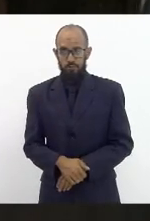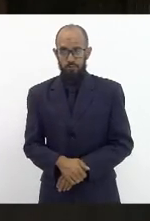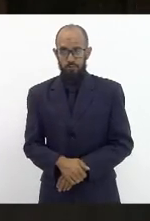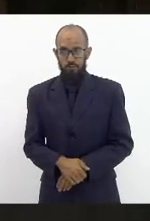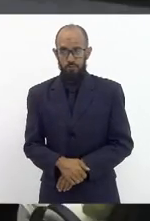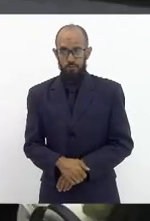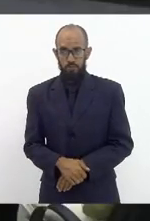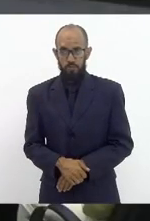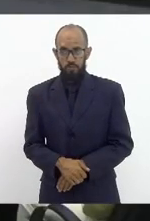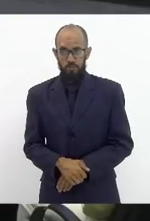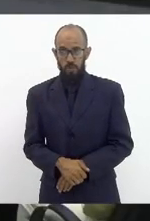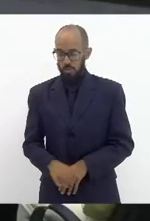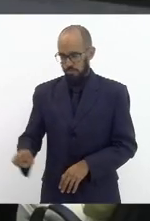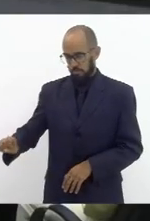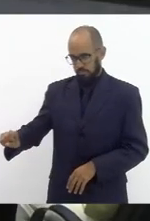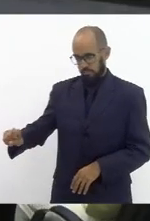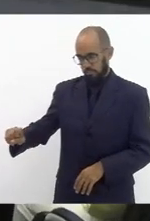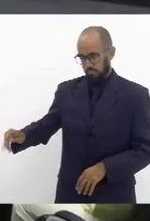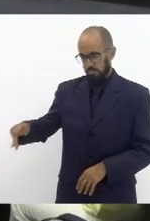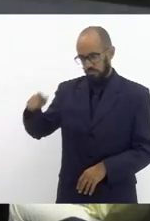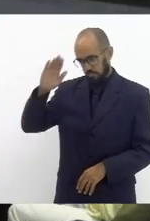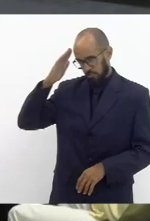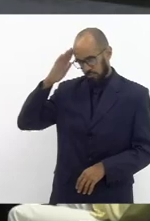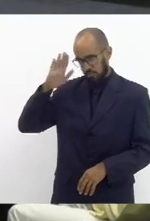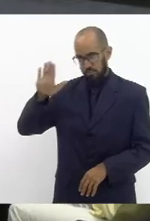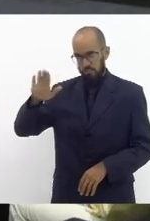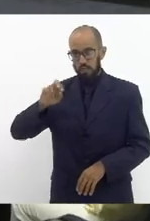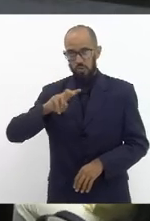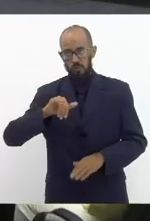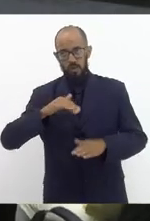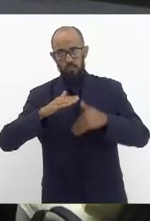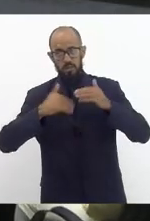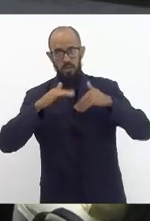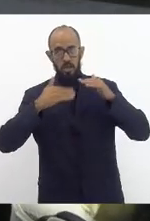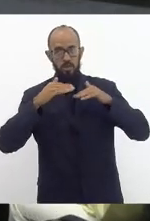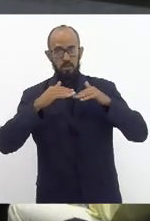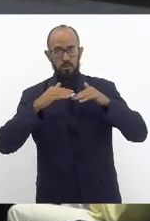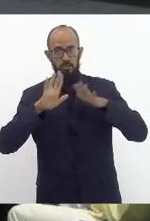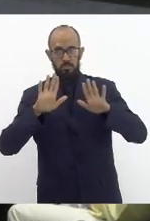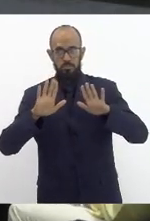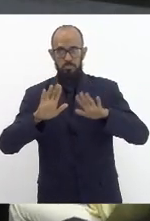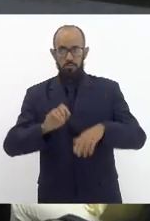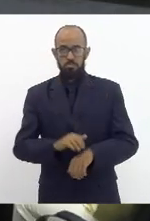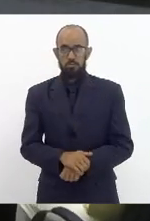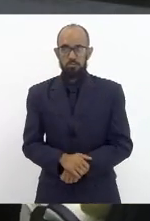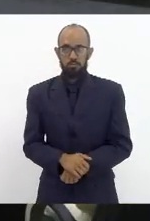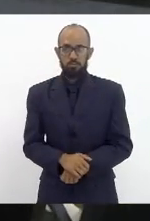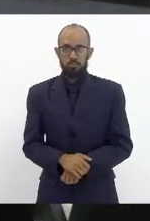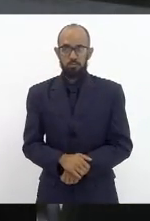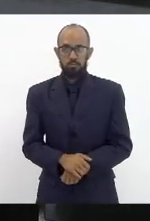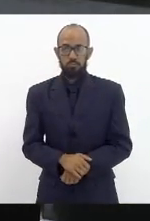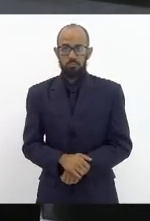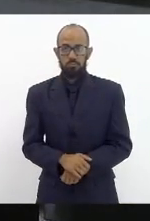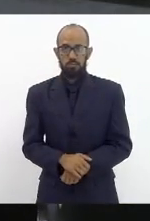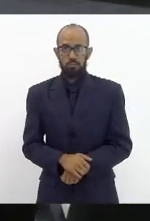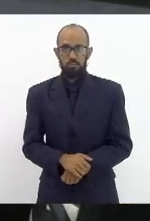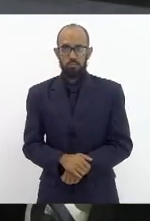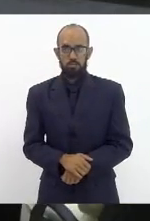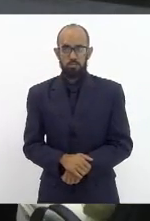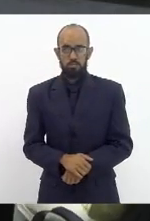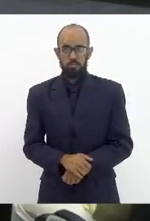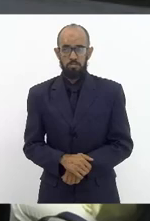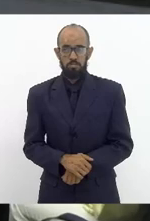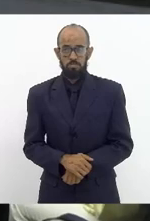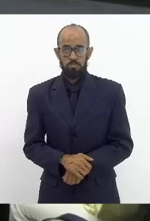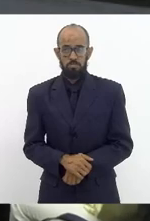Ah, sim, mas sim, eu quero dizer o seguinte, vai avançar, mas ó, é um avanço... Mas a gente tem que